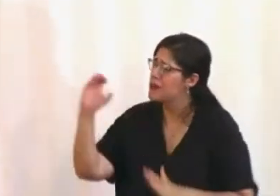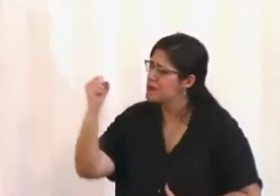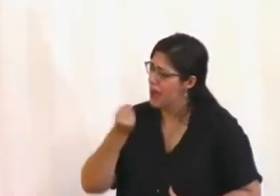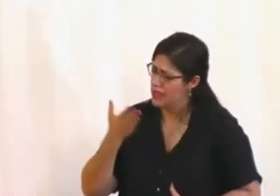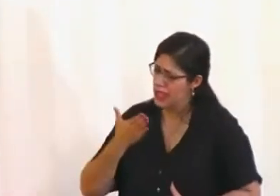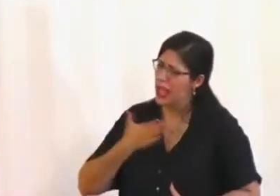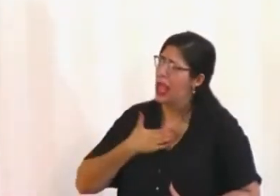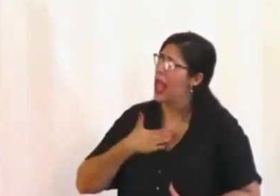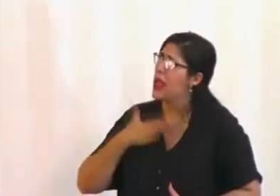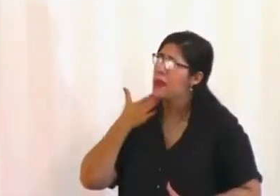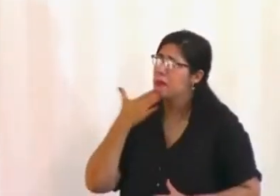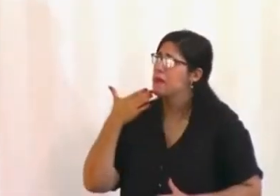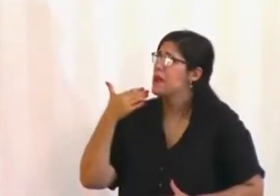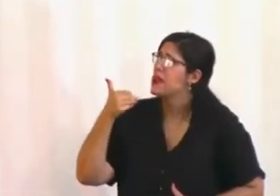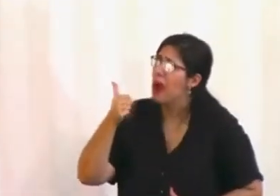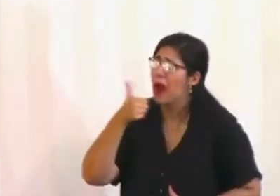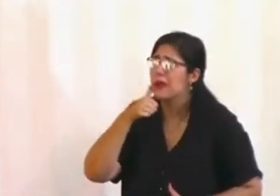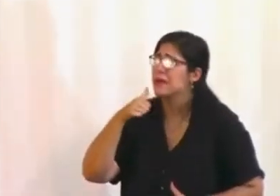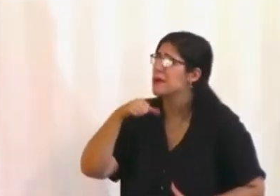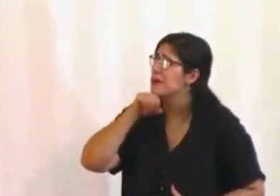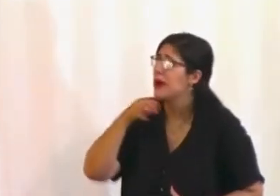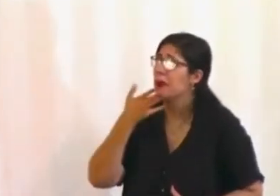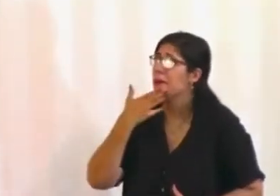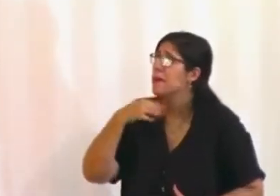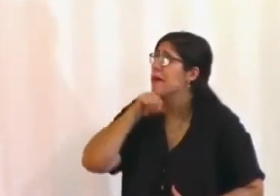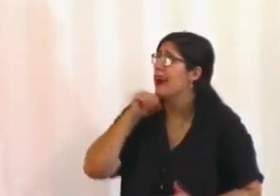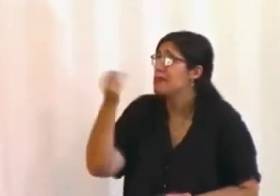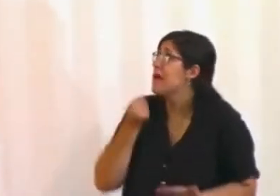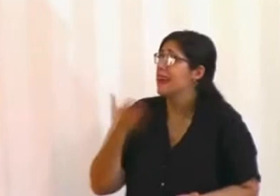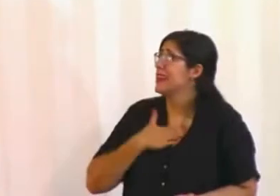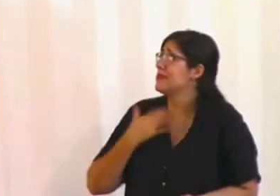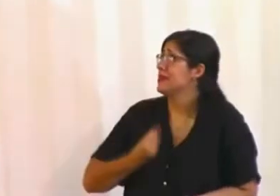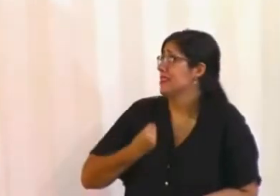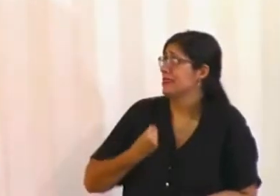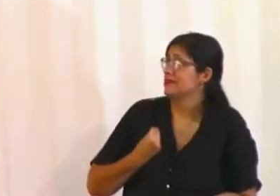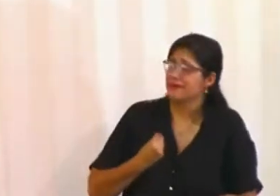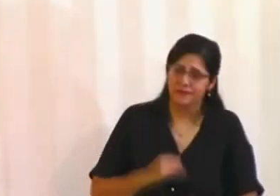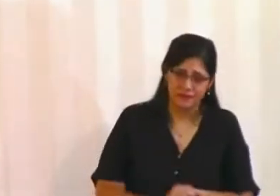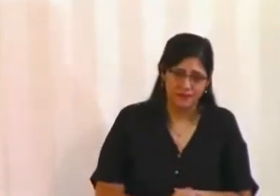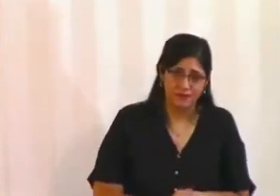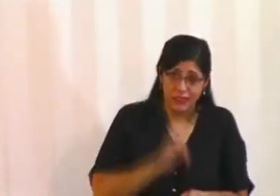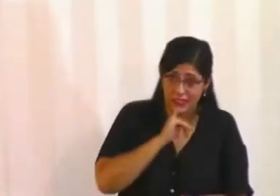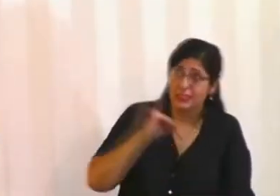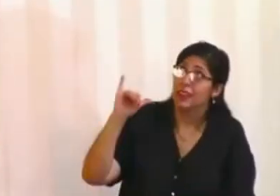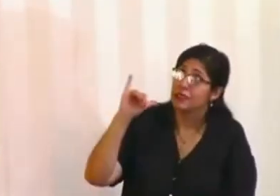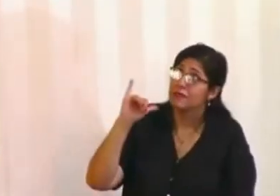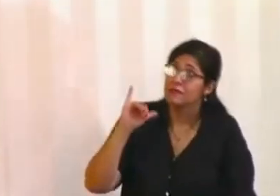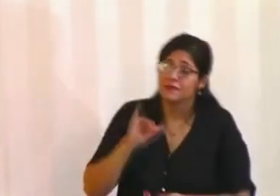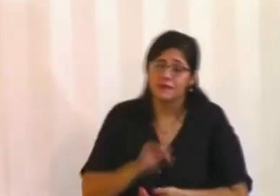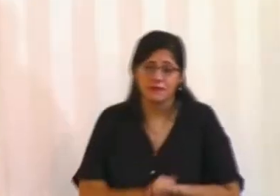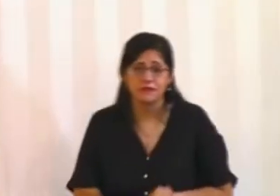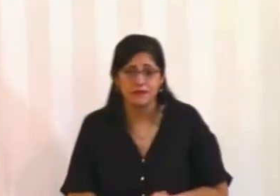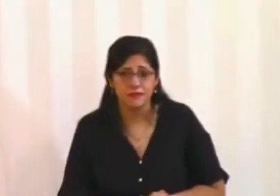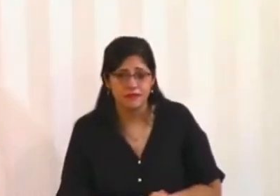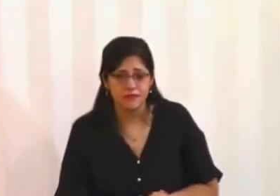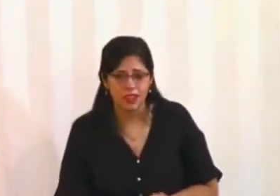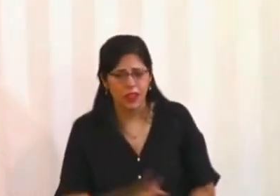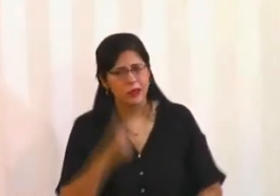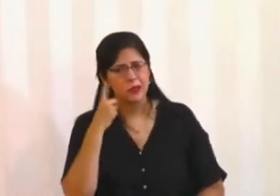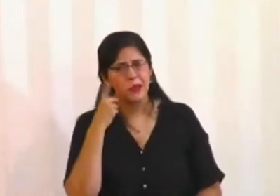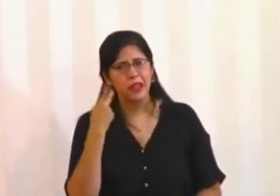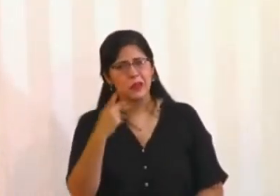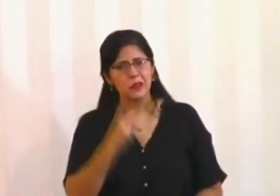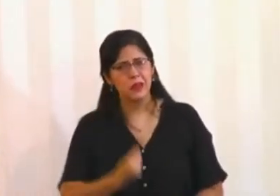meus pais. Ele falou, Senhor, me tira daqui. Me leva embora, Senhor. Eu não quero